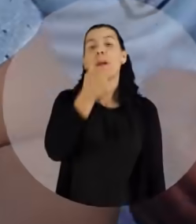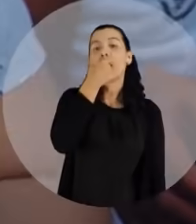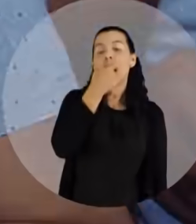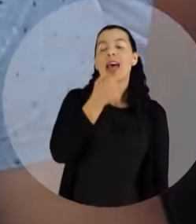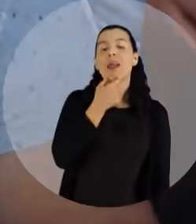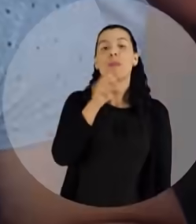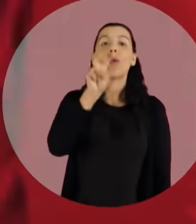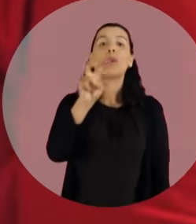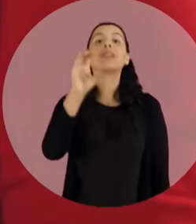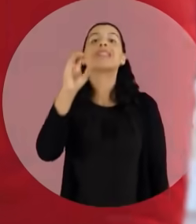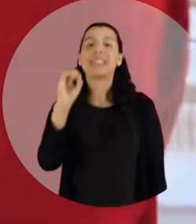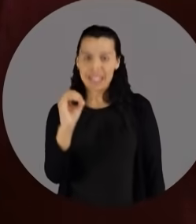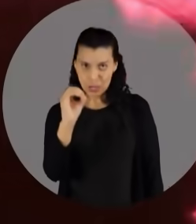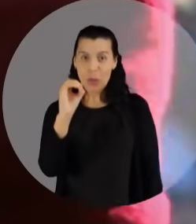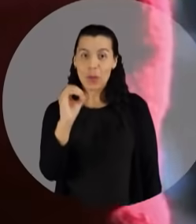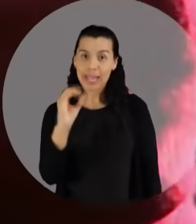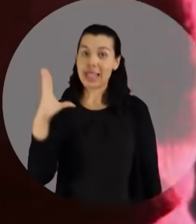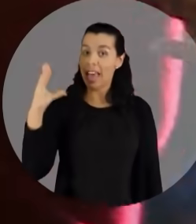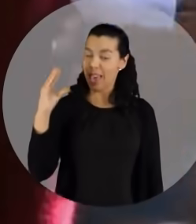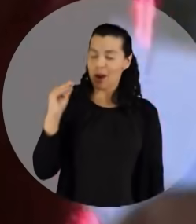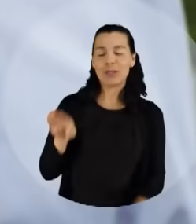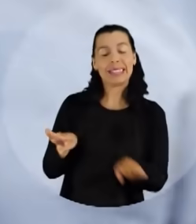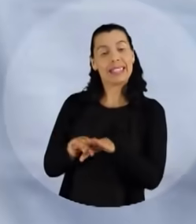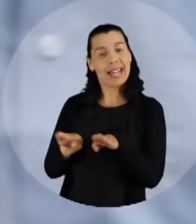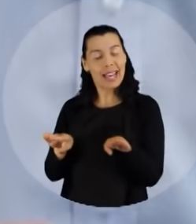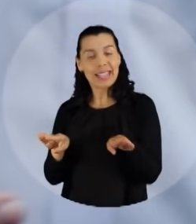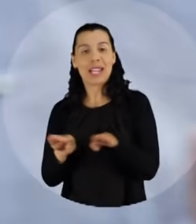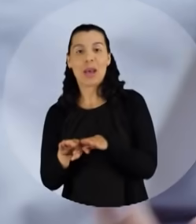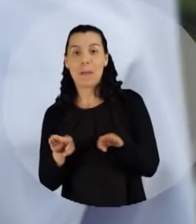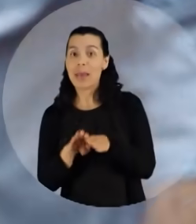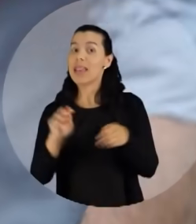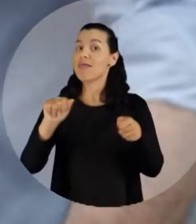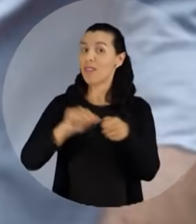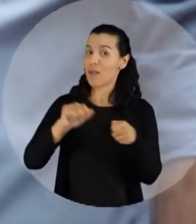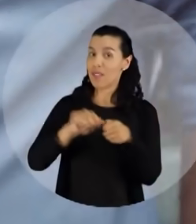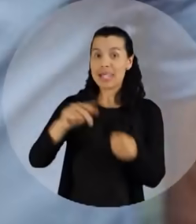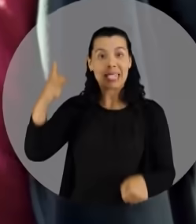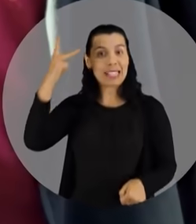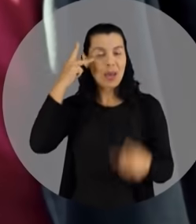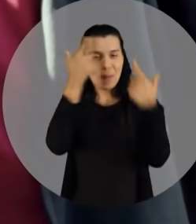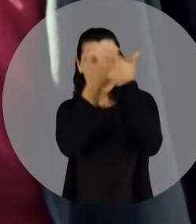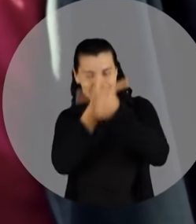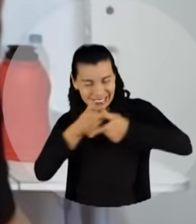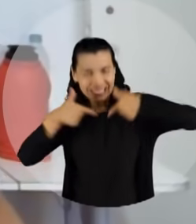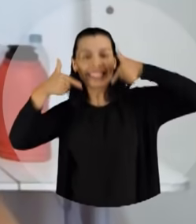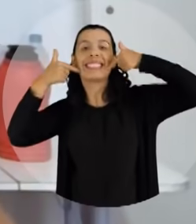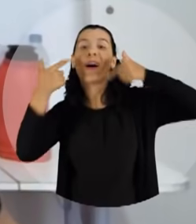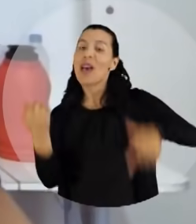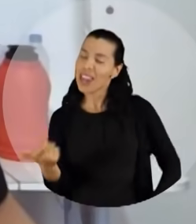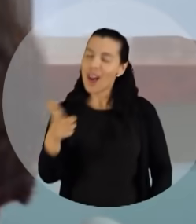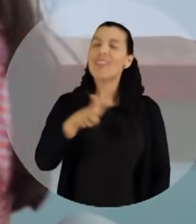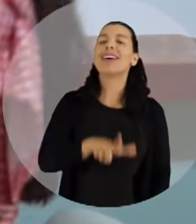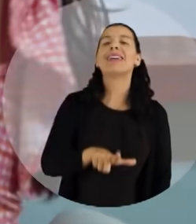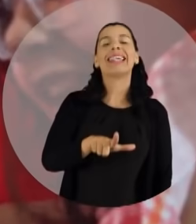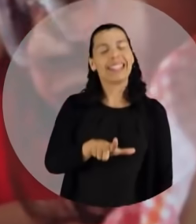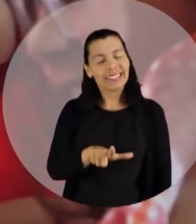Guilherme Boulos é 50, Erundina é também. Vão fazer São Paulo sorrir